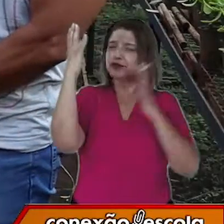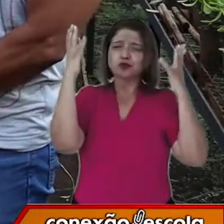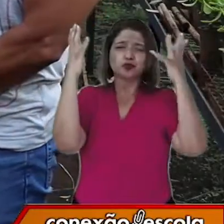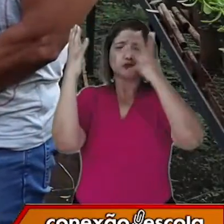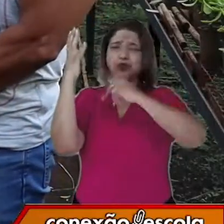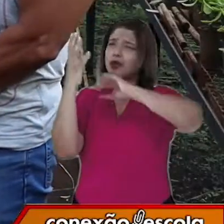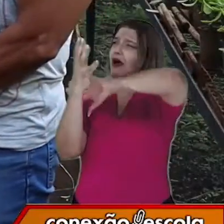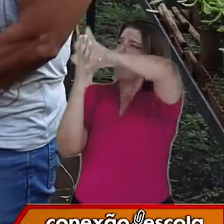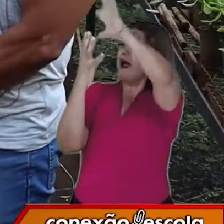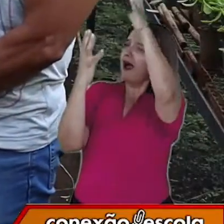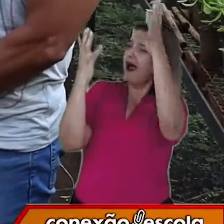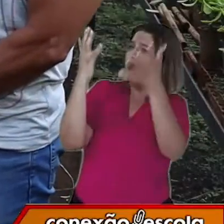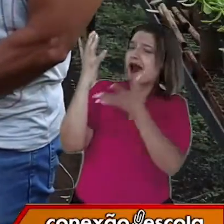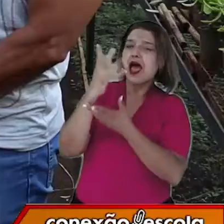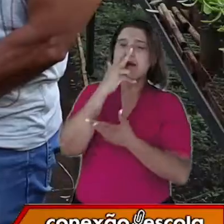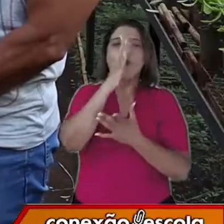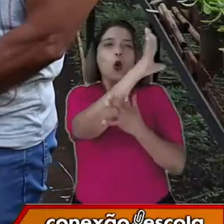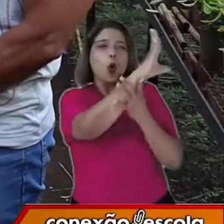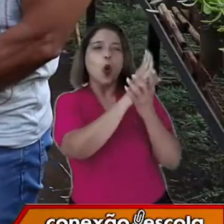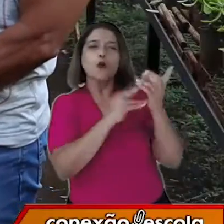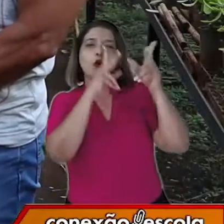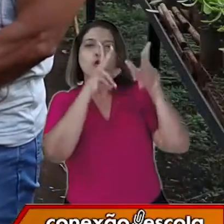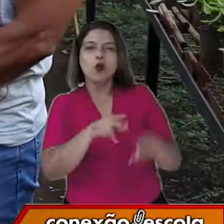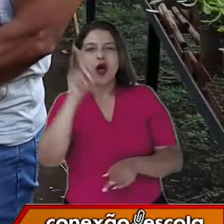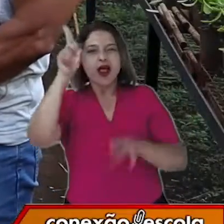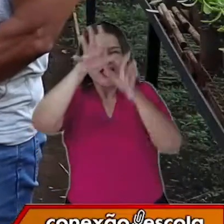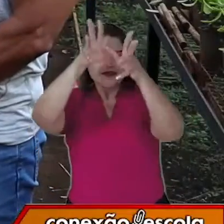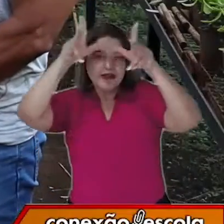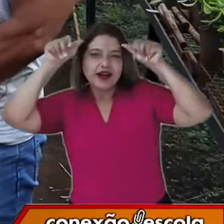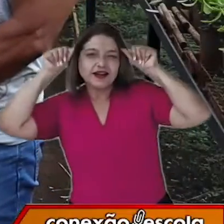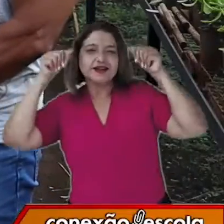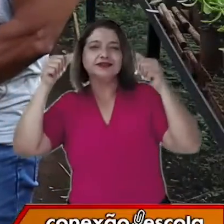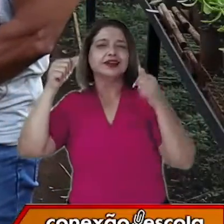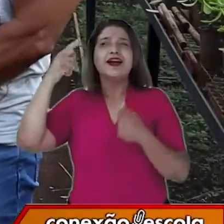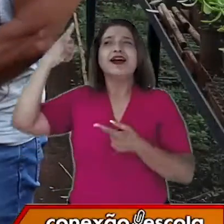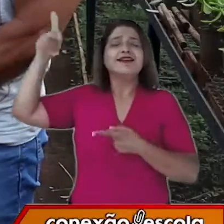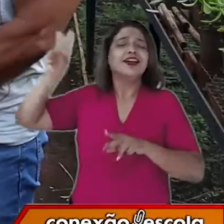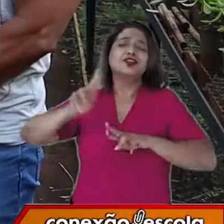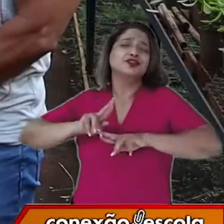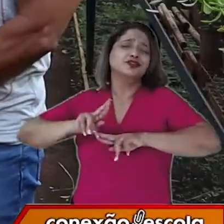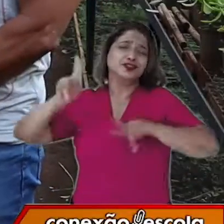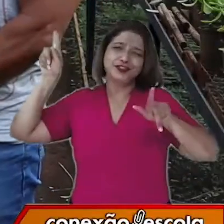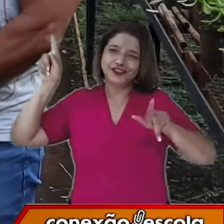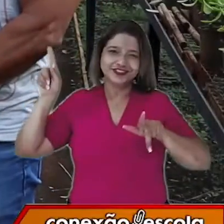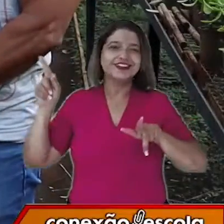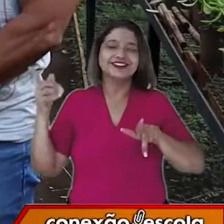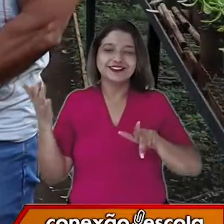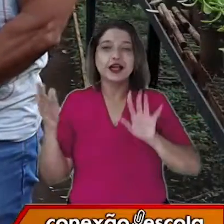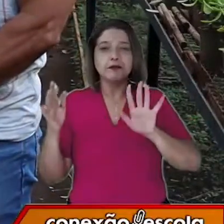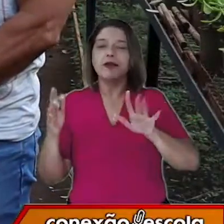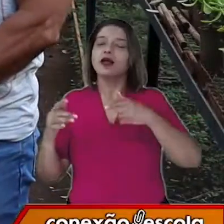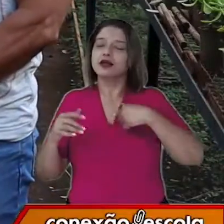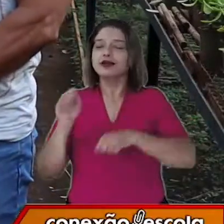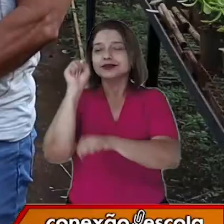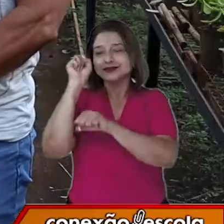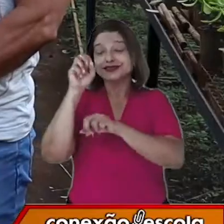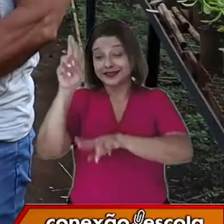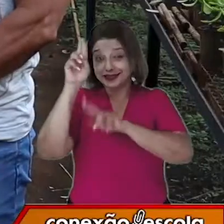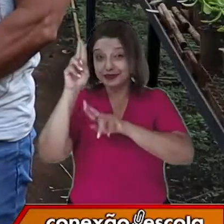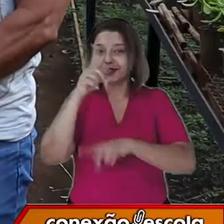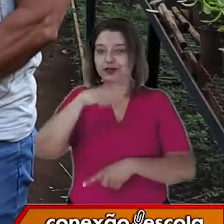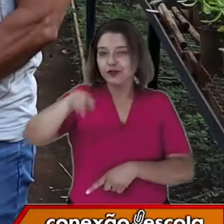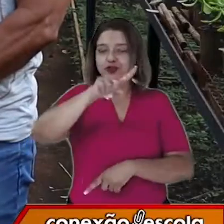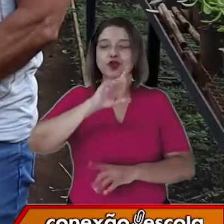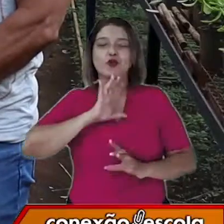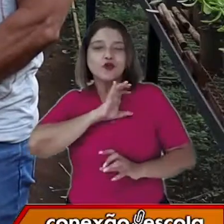Muitas vezes essa árvore da floresta amazônica e não vê essa beleza das árvores retorcidas. Eu espero que você tenha gostado, eu espero que